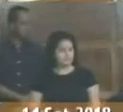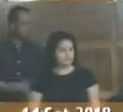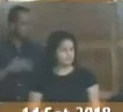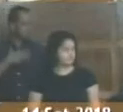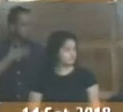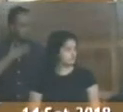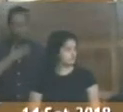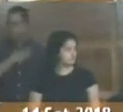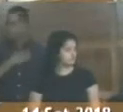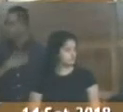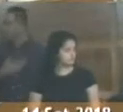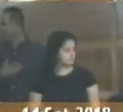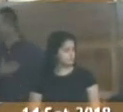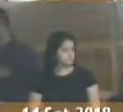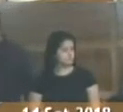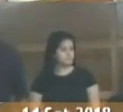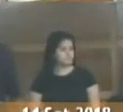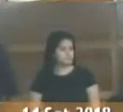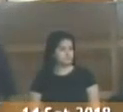Roberto. Às